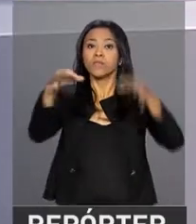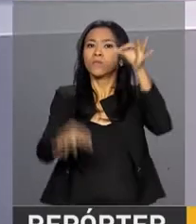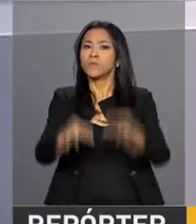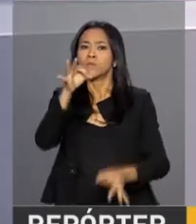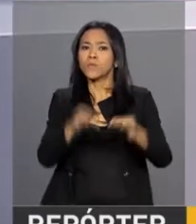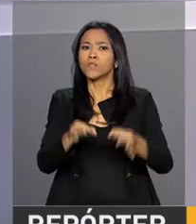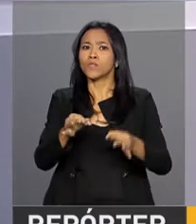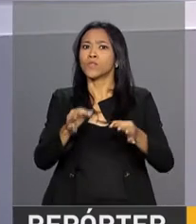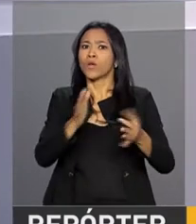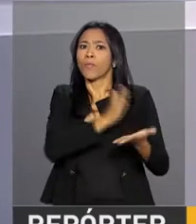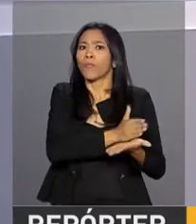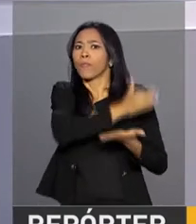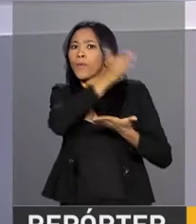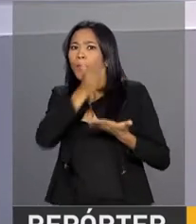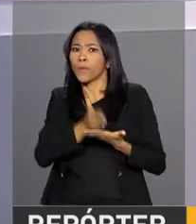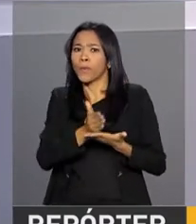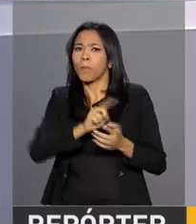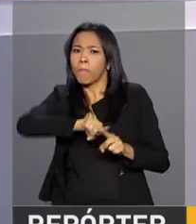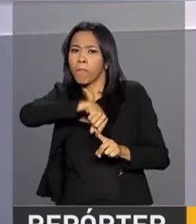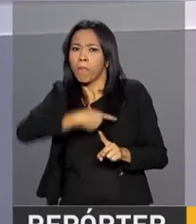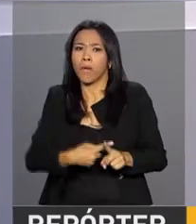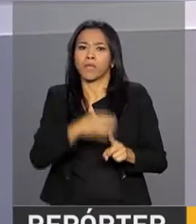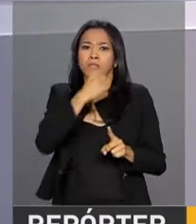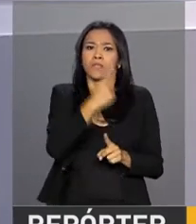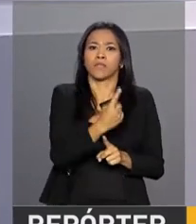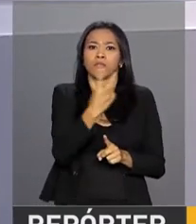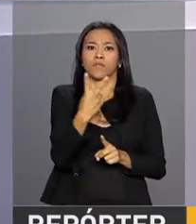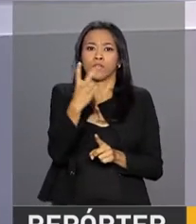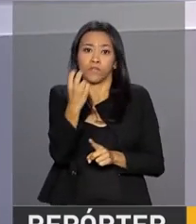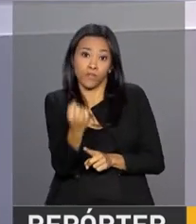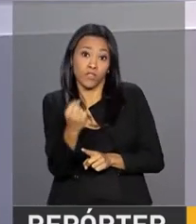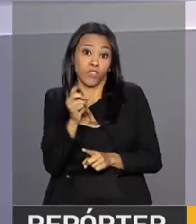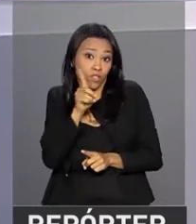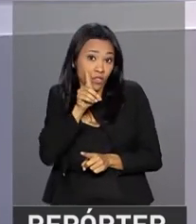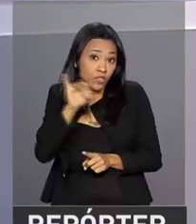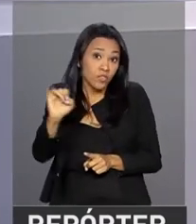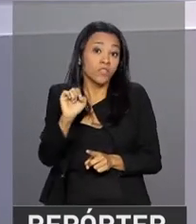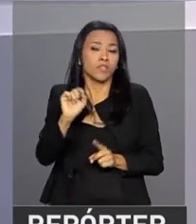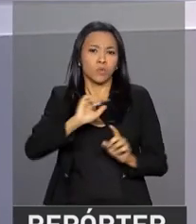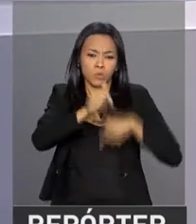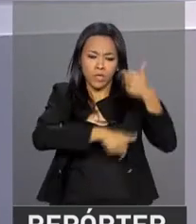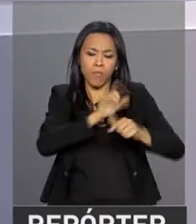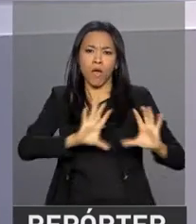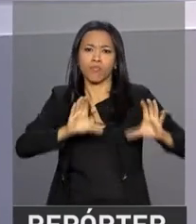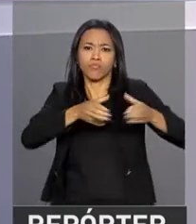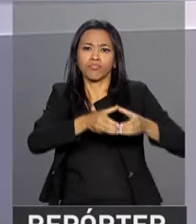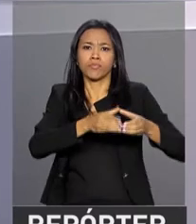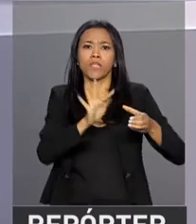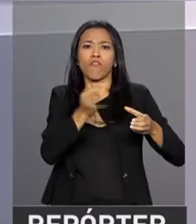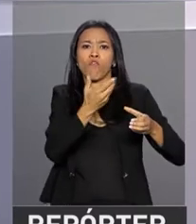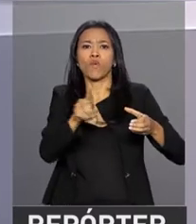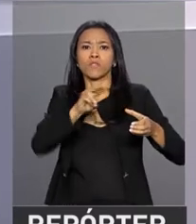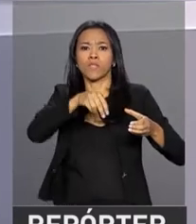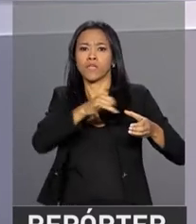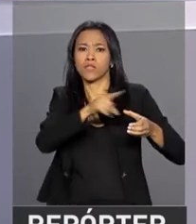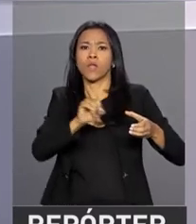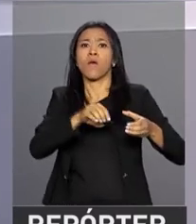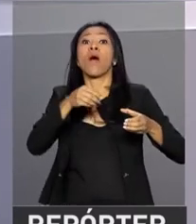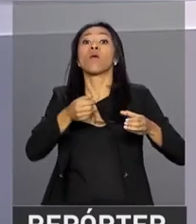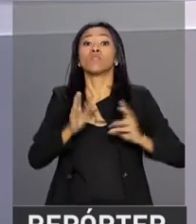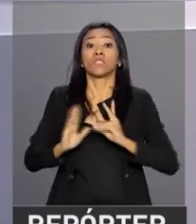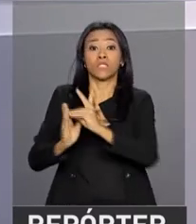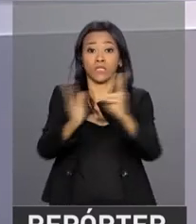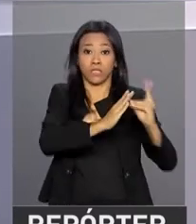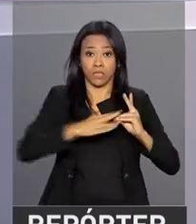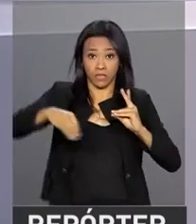da justiça prorrogou por mais 120 dias a atuação da força nacional na terra indígena apitar eu no sudoeste